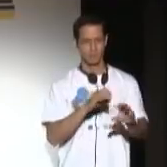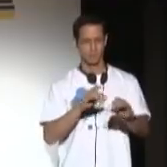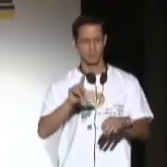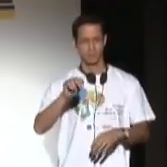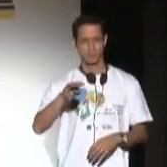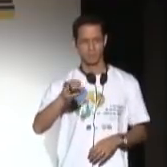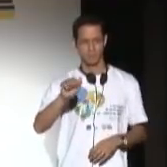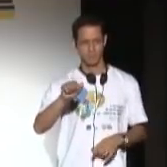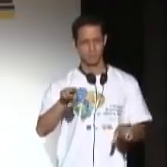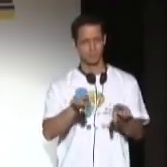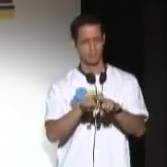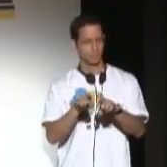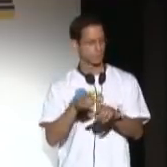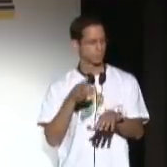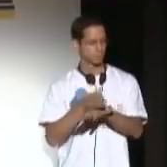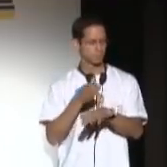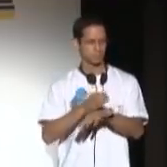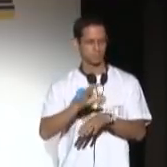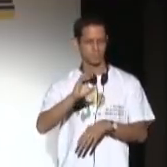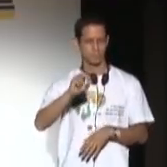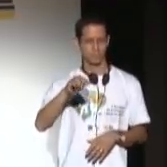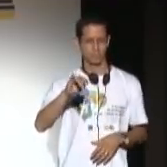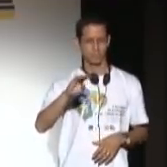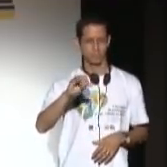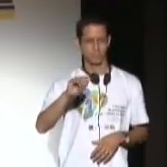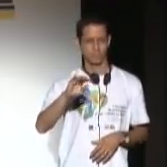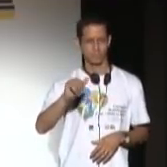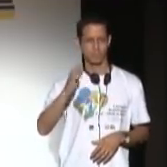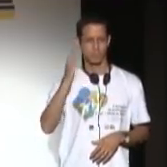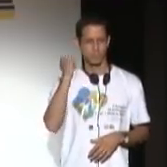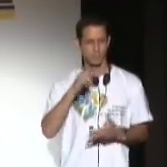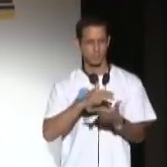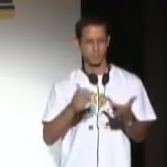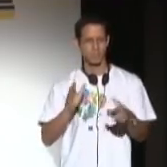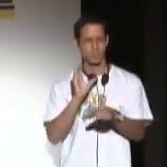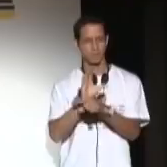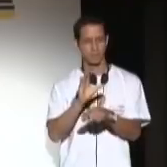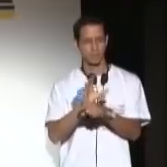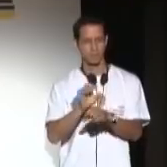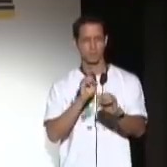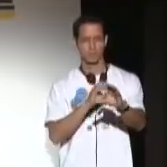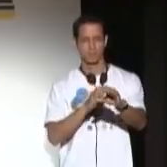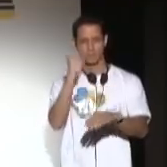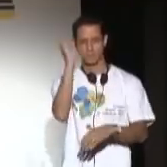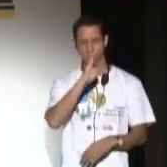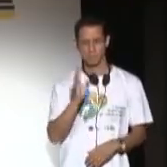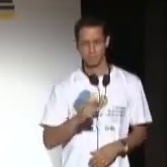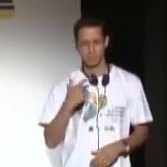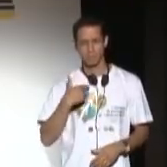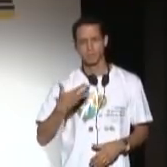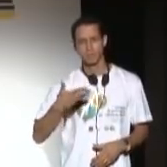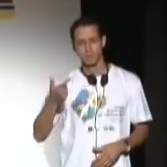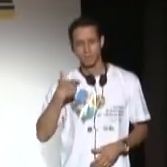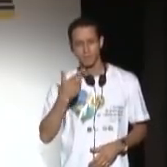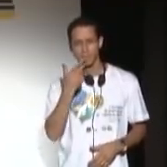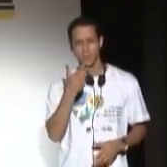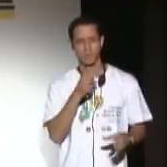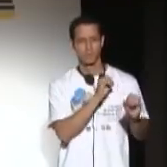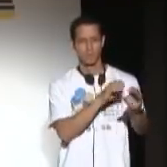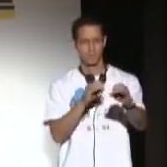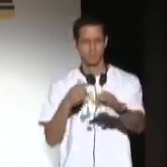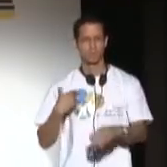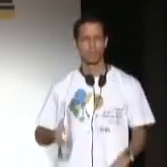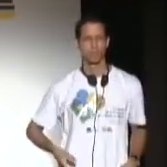Lema, participante da rede Conectando Saberes, apoiadora do programa Ensina Brasil, então eu digo que onde me chamarem para falar de educação, eu